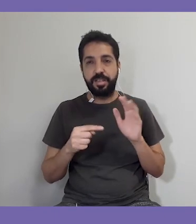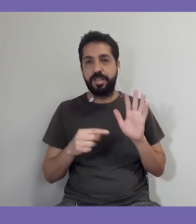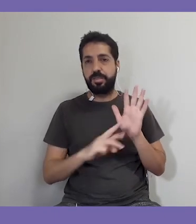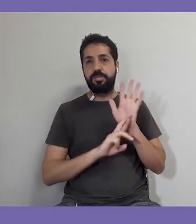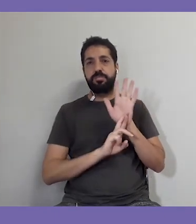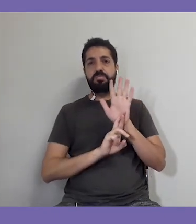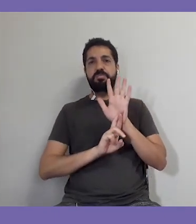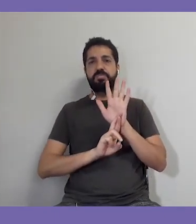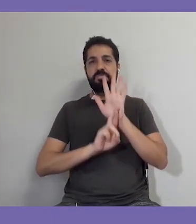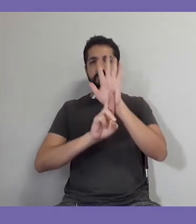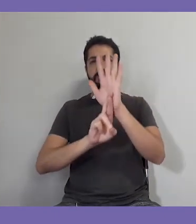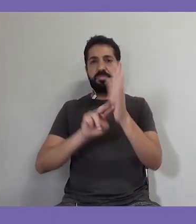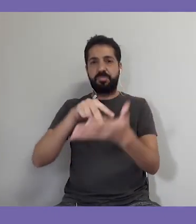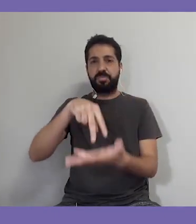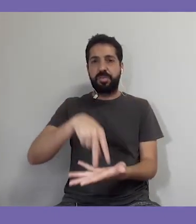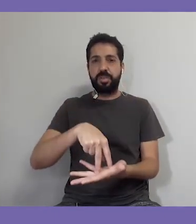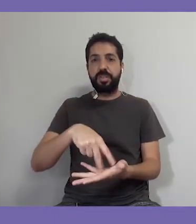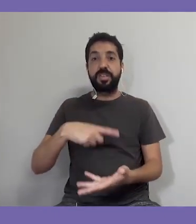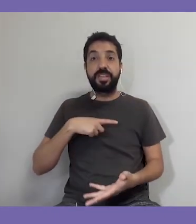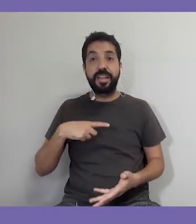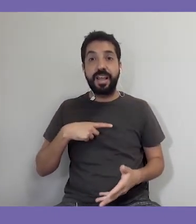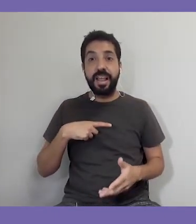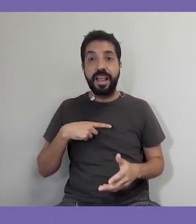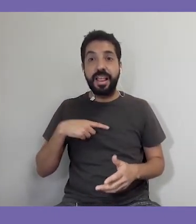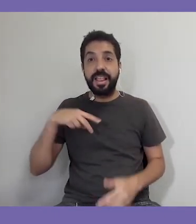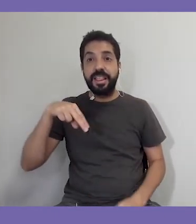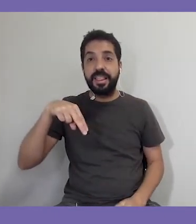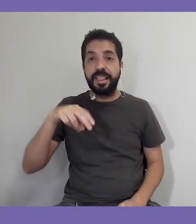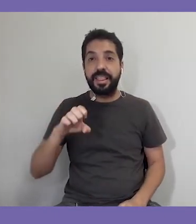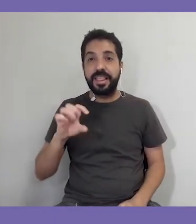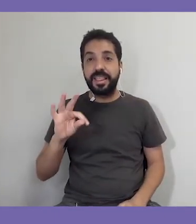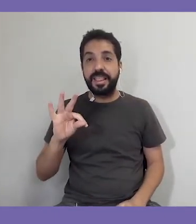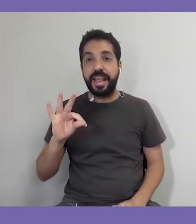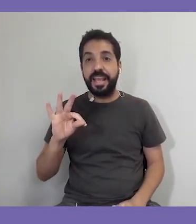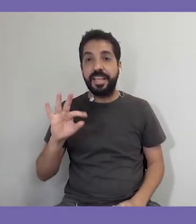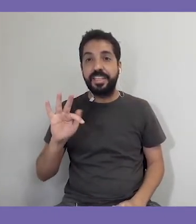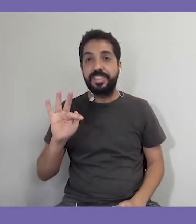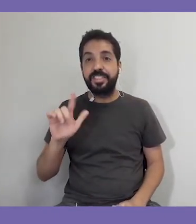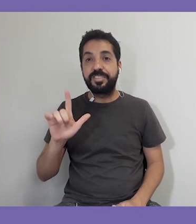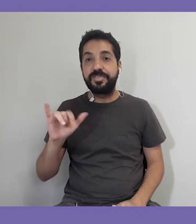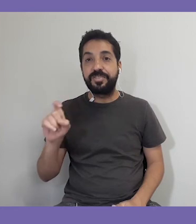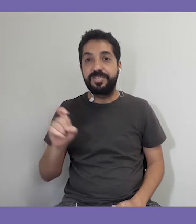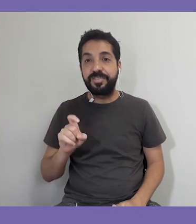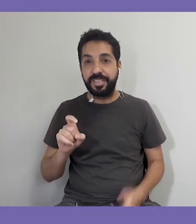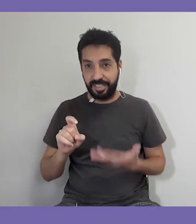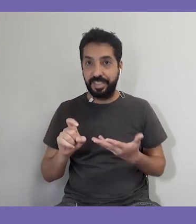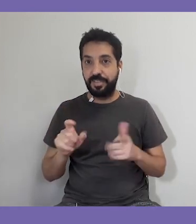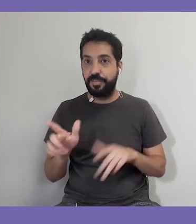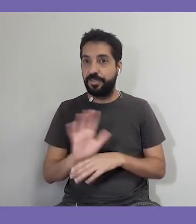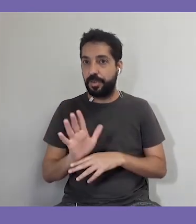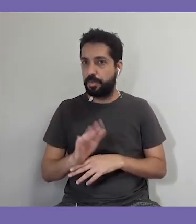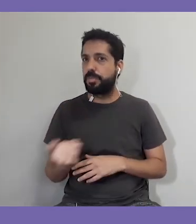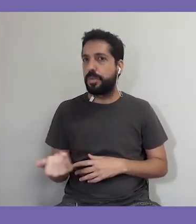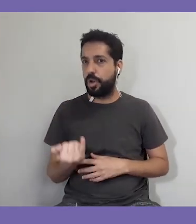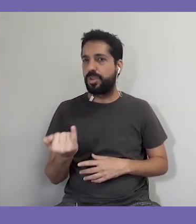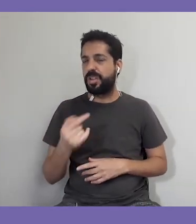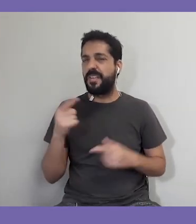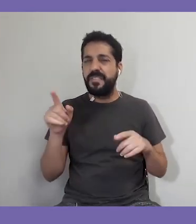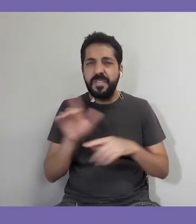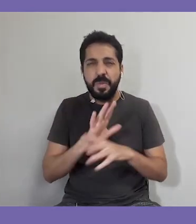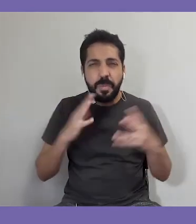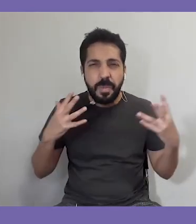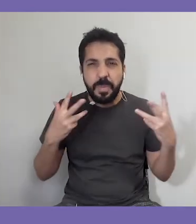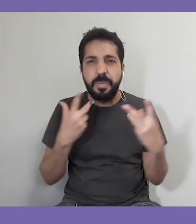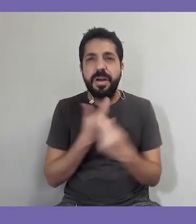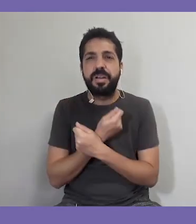assim, a representatividade que isso tem, um filme que estava na Netflix, né, e foi bem, muito, muito importante, assim, eu